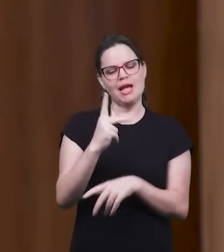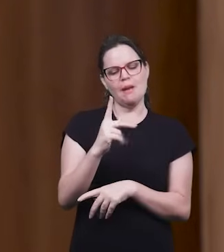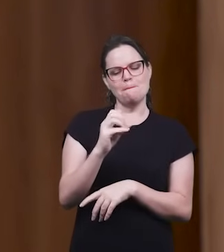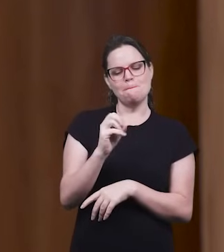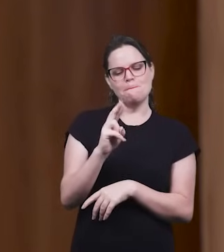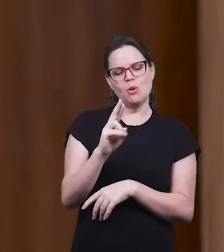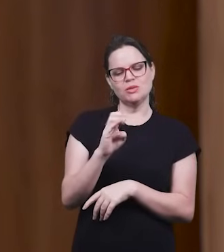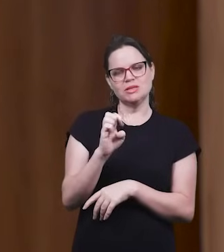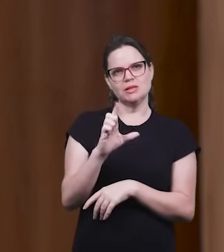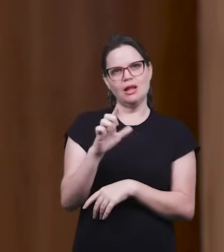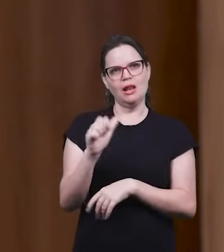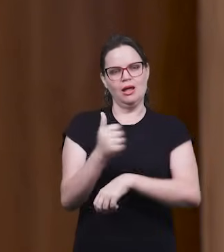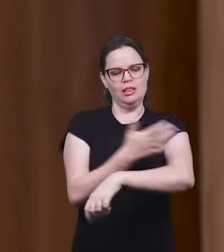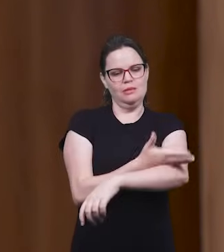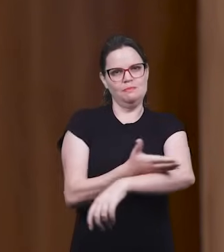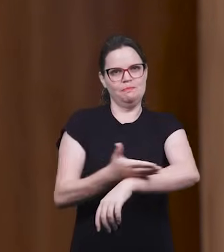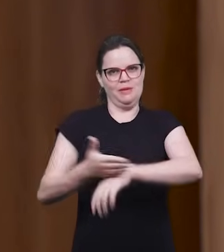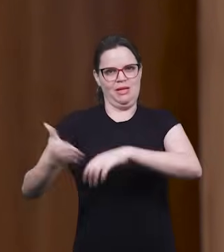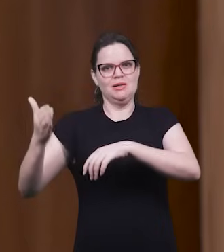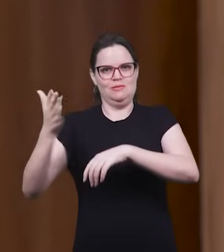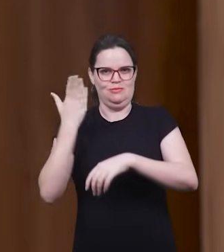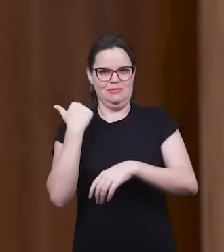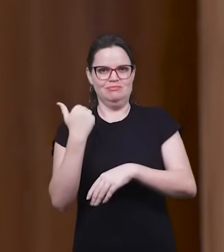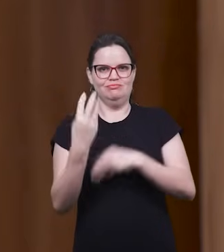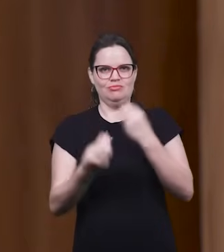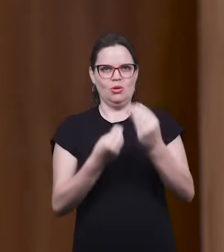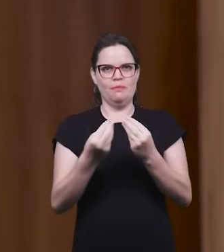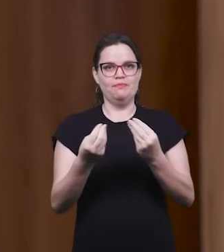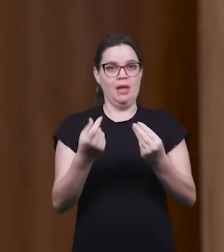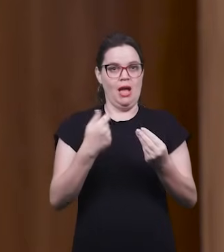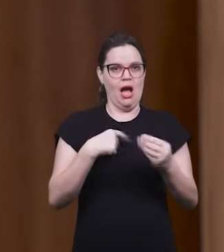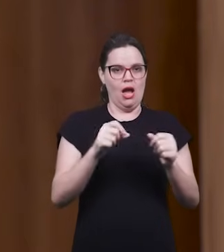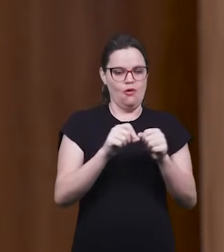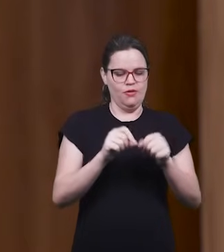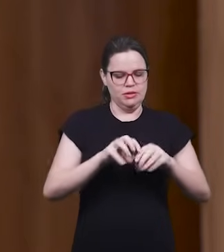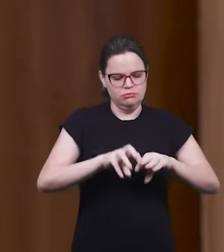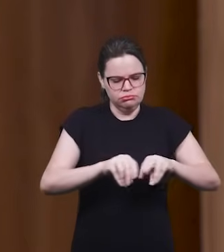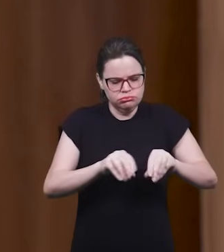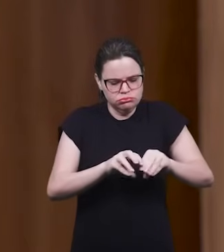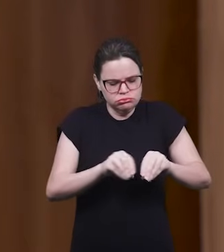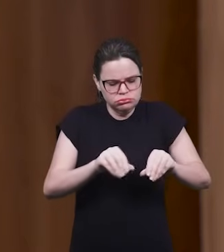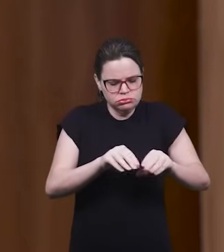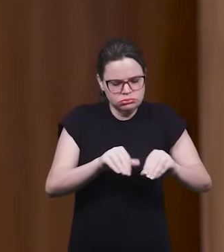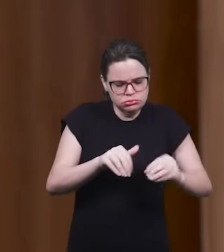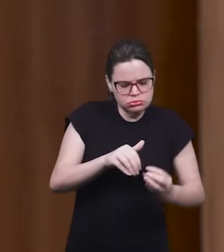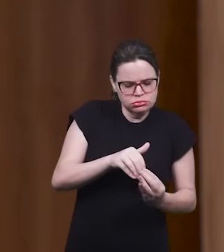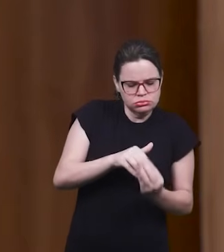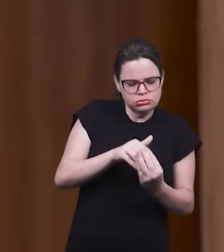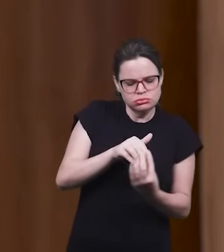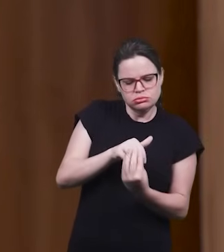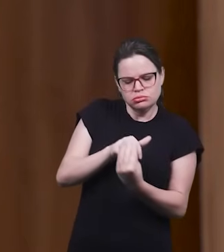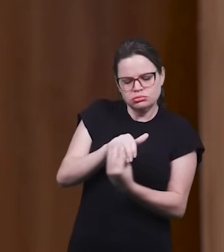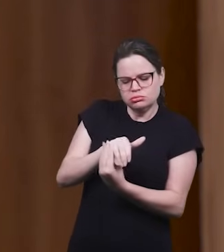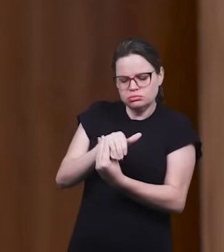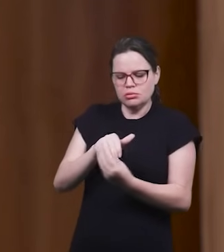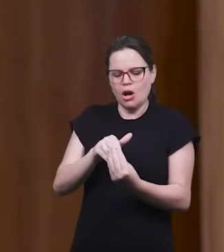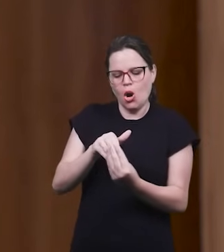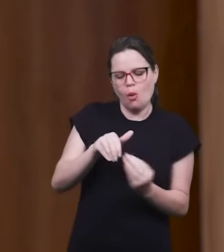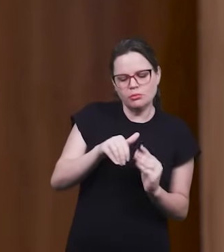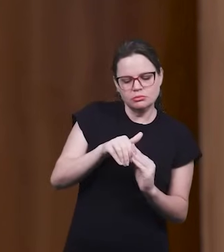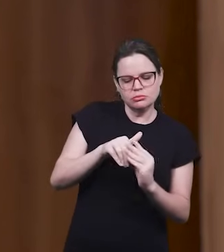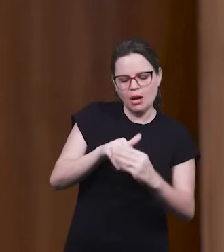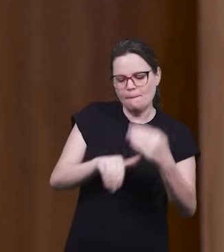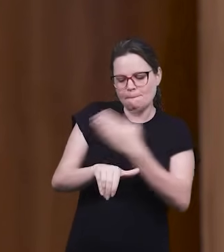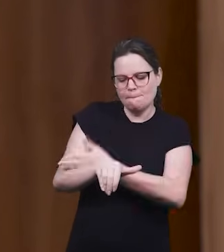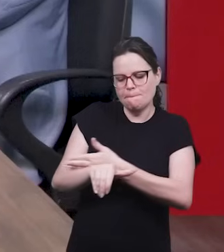que esculpir em areia, entendeu? Então, eu esculpia, comecei a esculpir. Você já fez curso? Não, estou